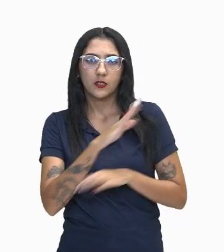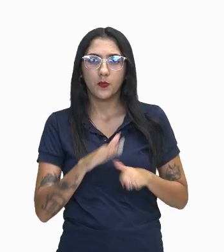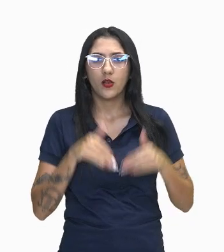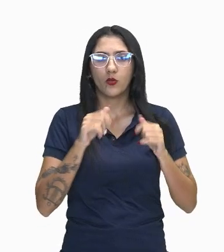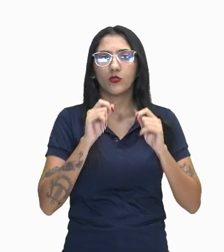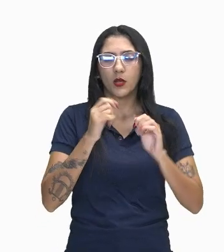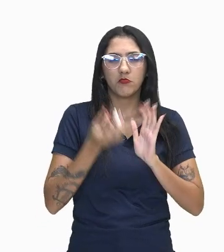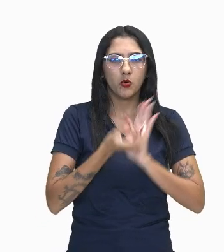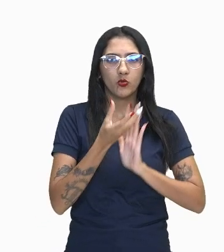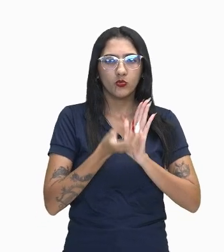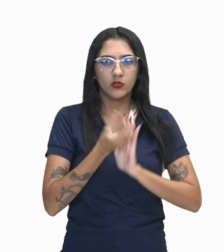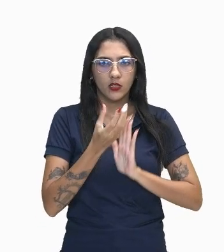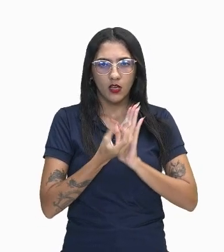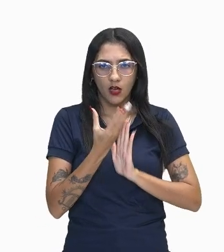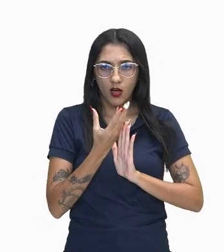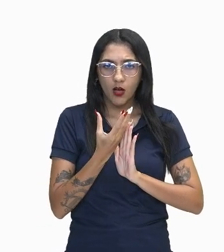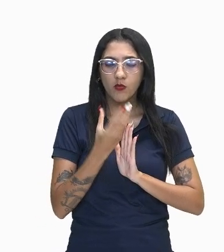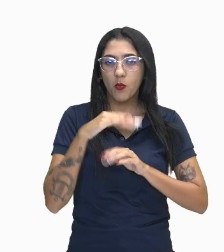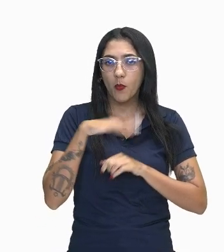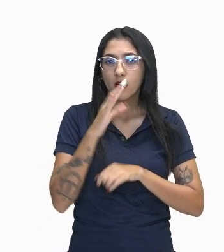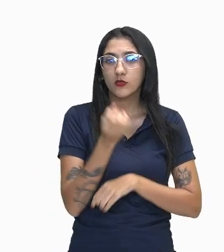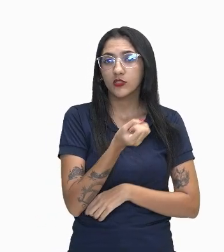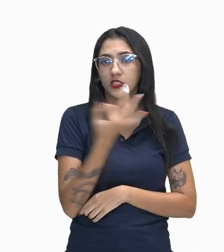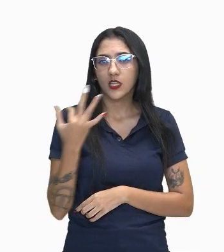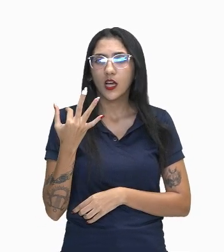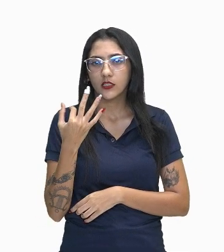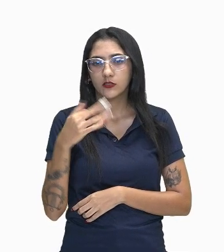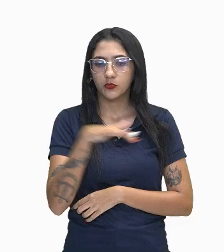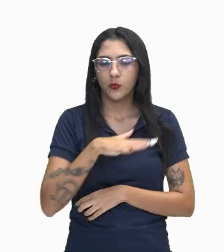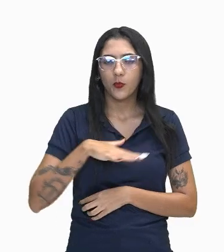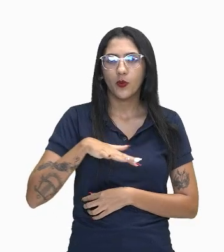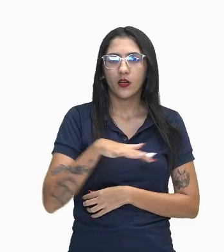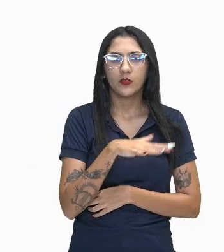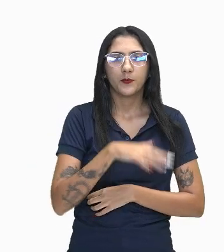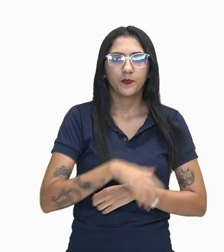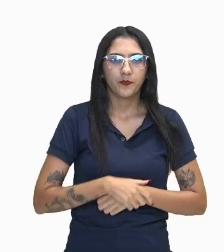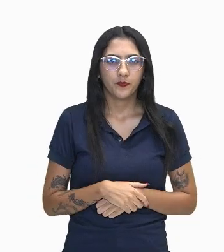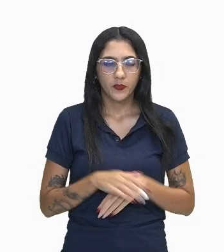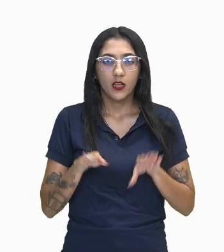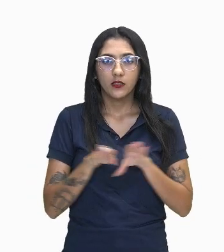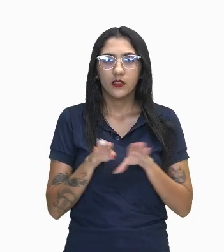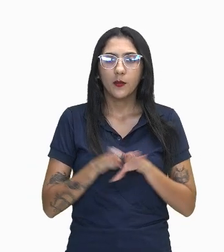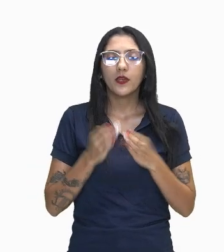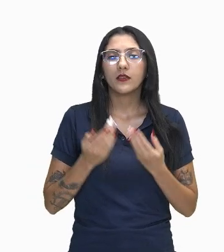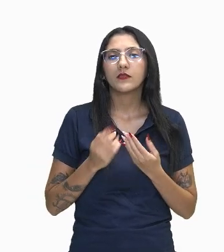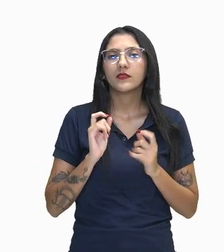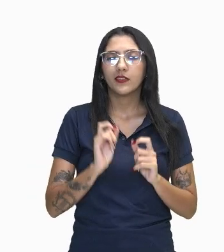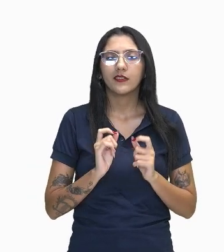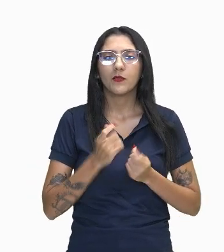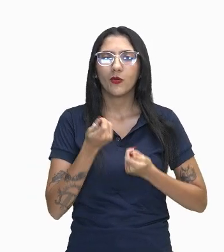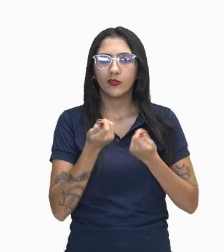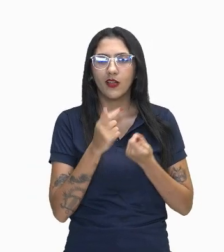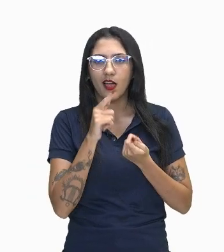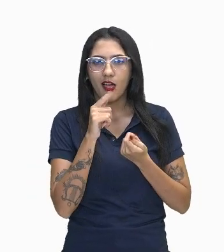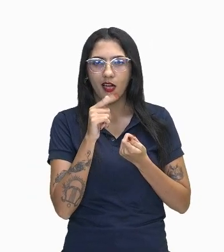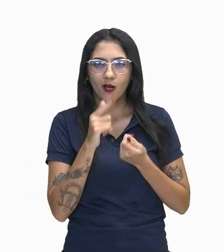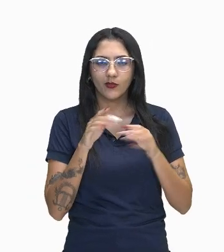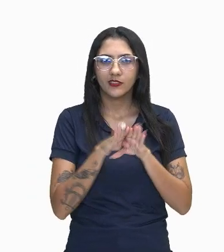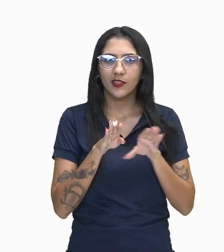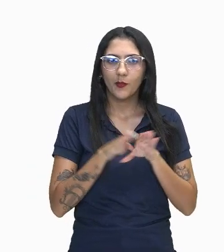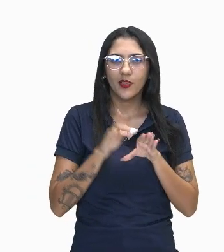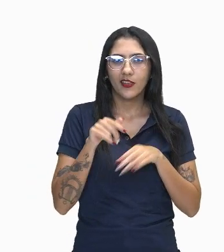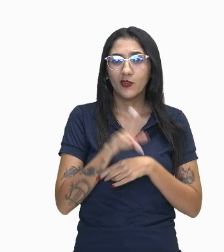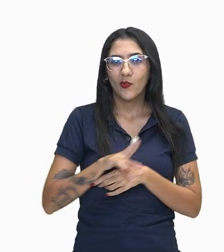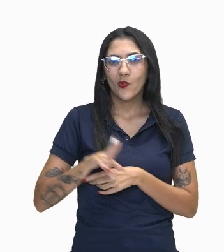a produtividade de uma determinada terra, tá? Então, ocorre uma irrigação controlada e o uso de